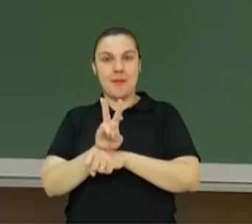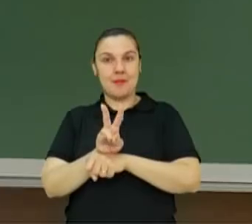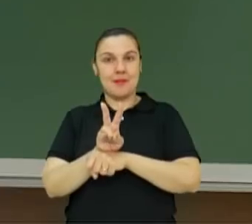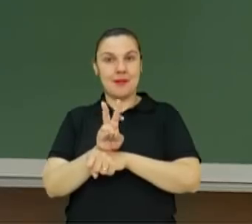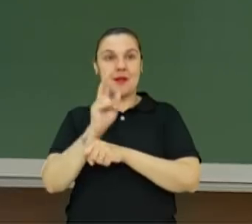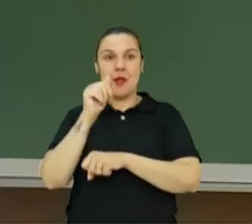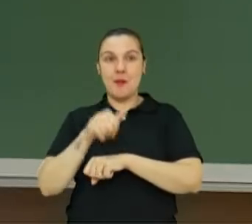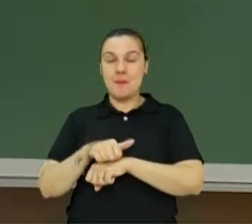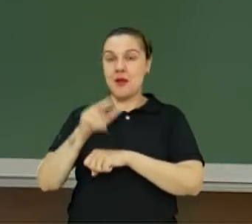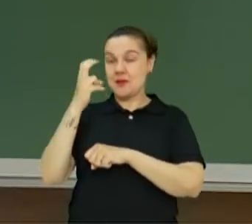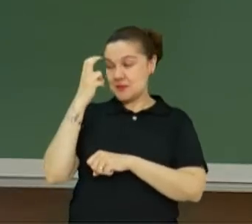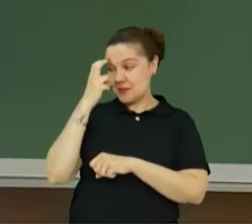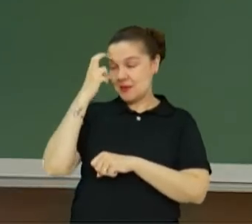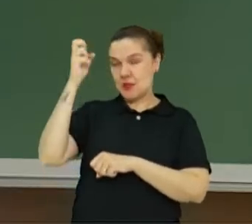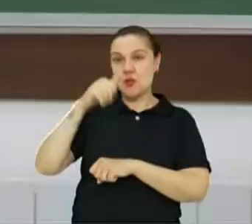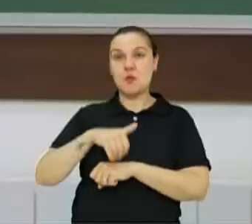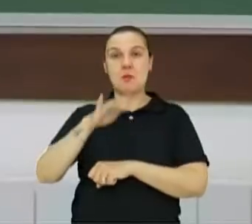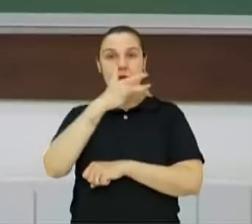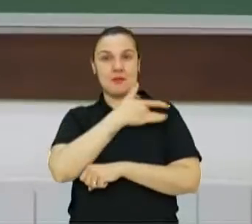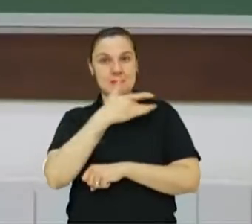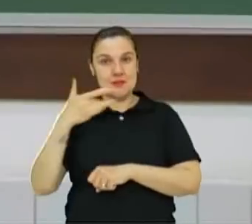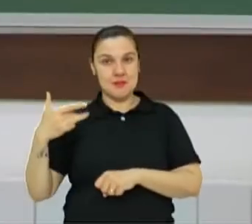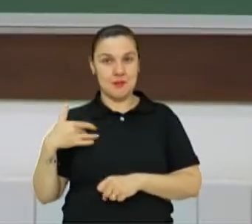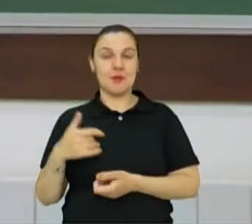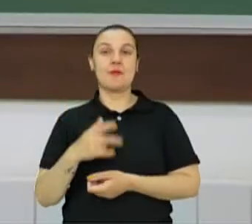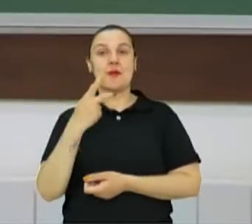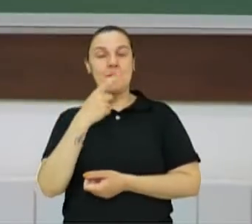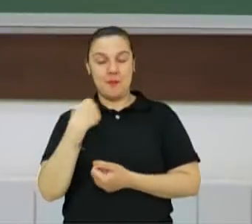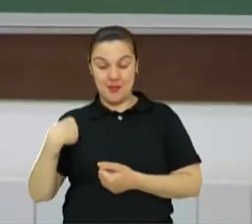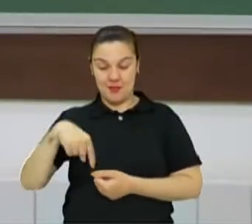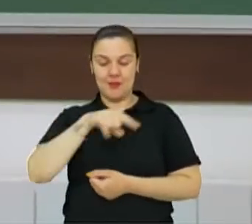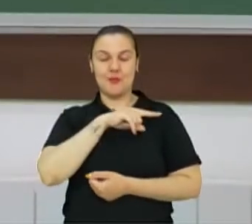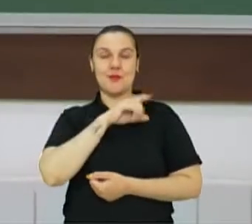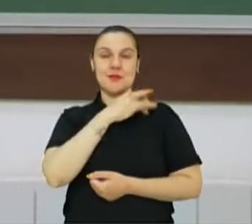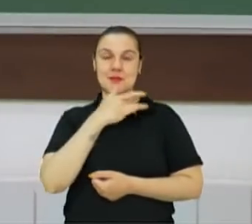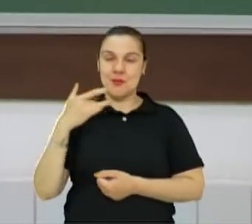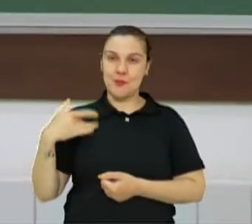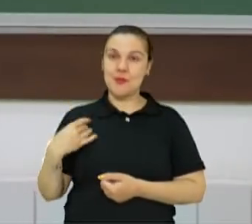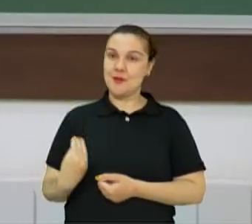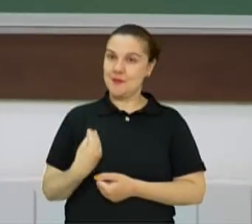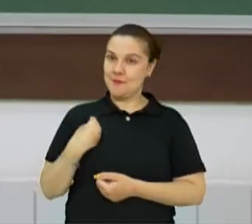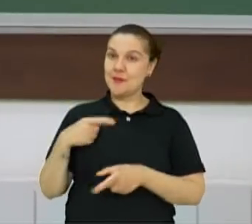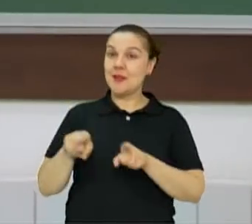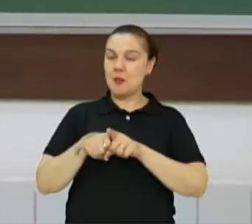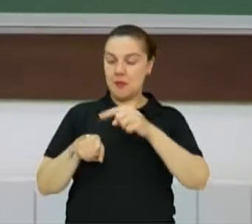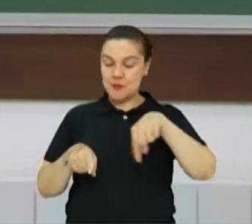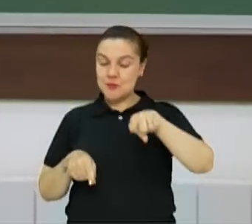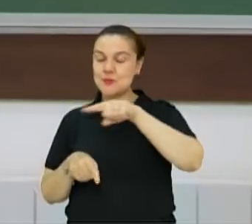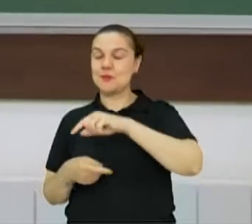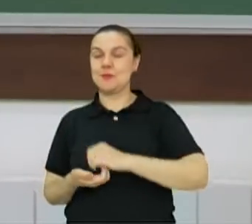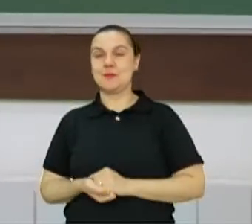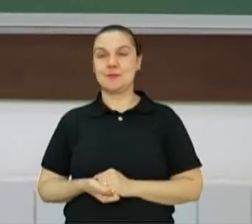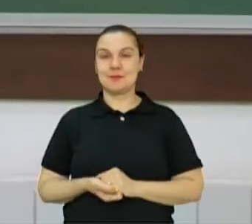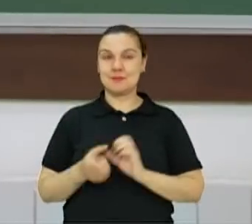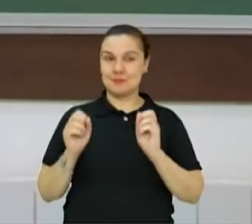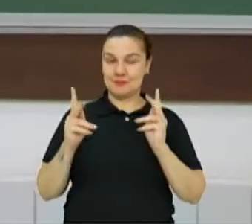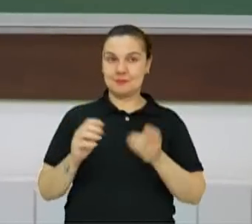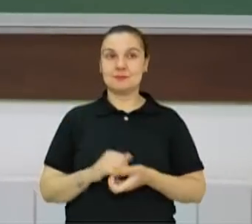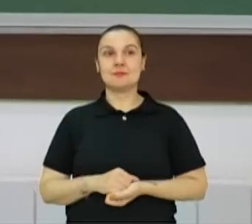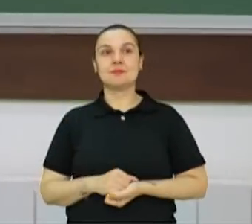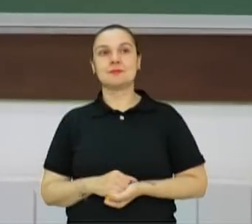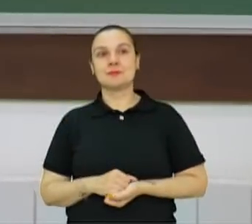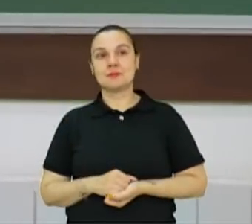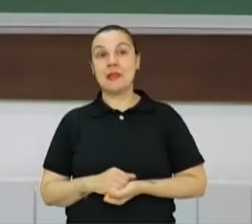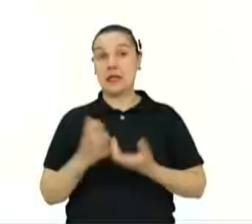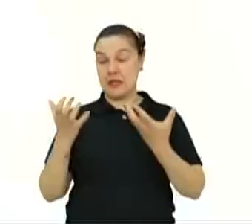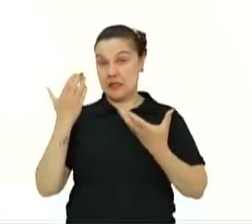mais inteligente e mais saudável de zelar pela nossa saúde e pela saúde dos outros também, certo?